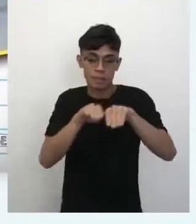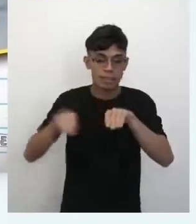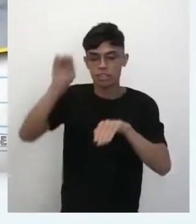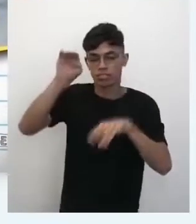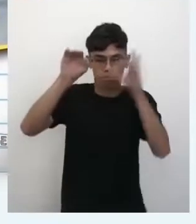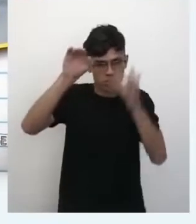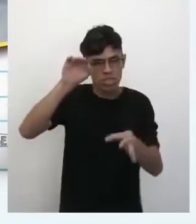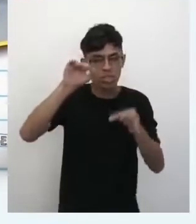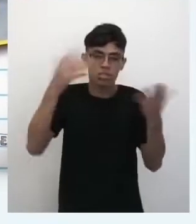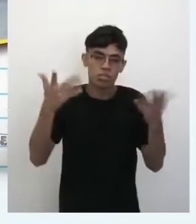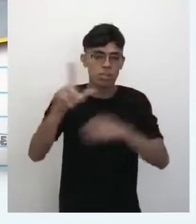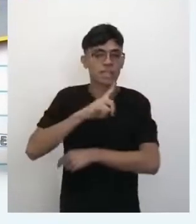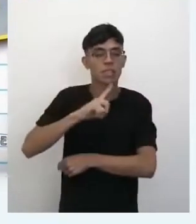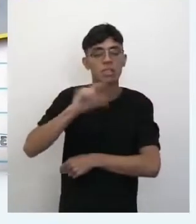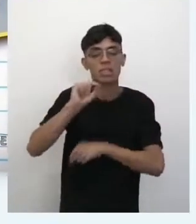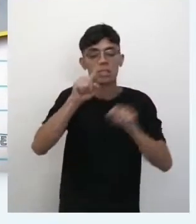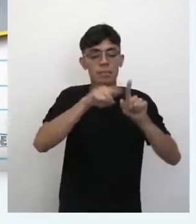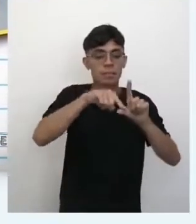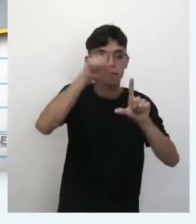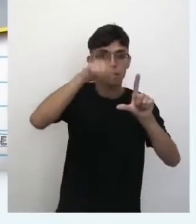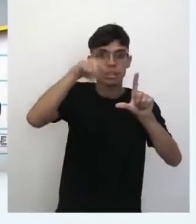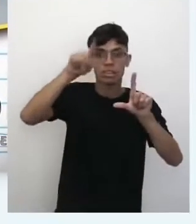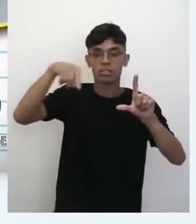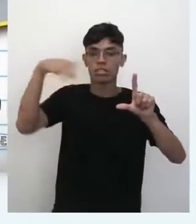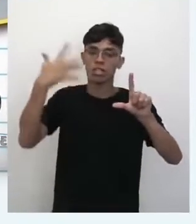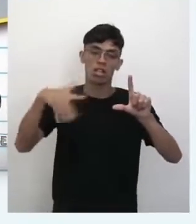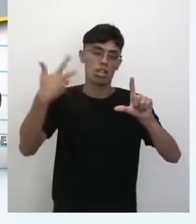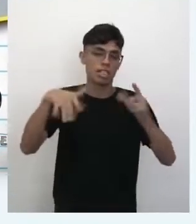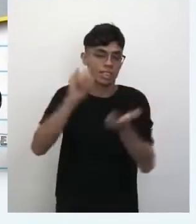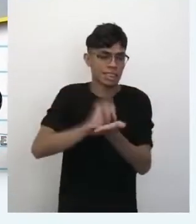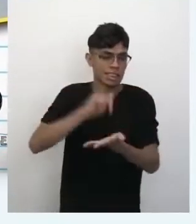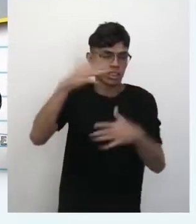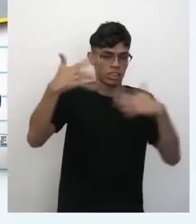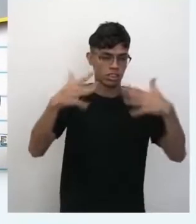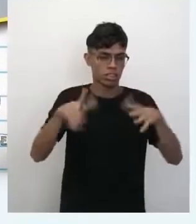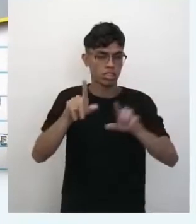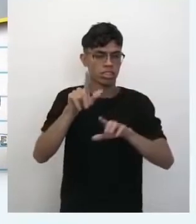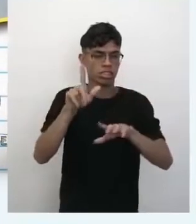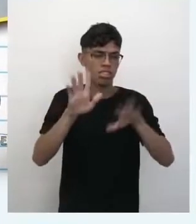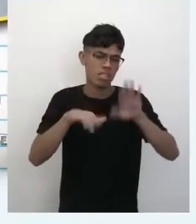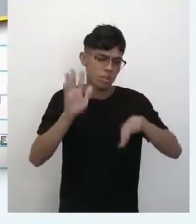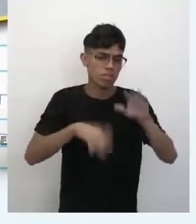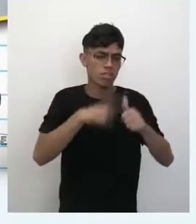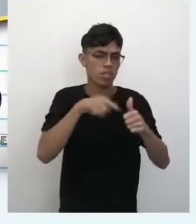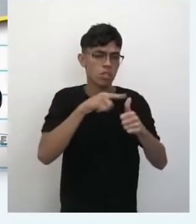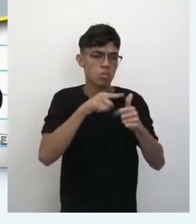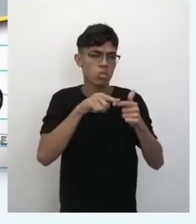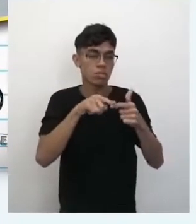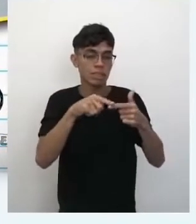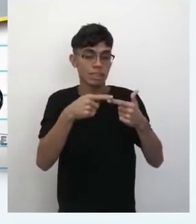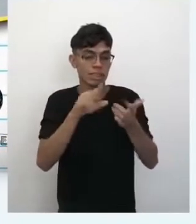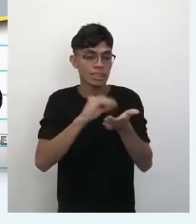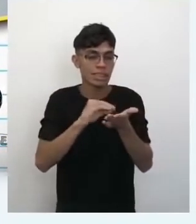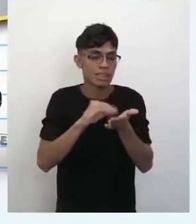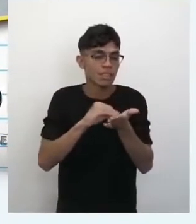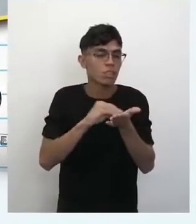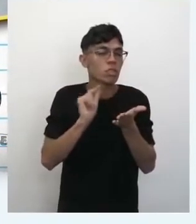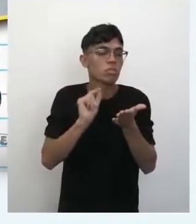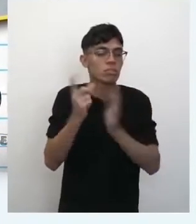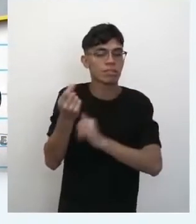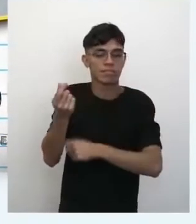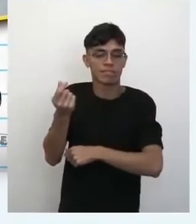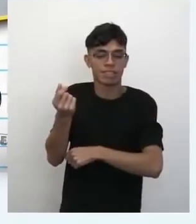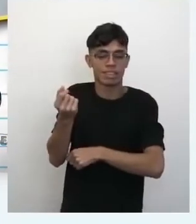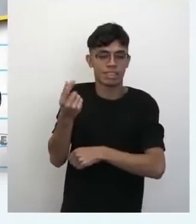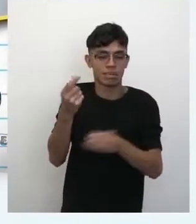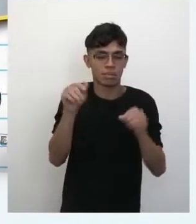certo? Só que isso gera uma tendência de aumento da inflação e, dependendo dos recursos disponíveis, um rombo futuro no orçamento, o que pode gerar